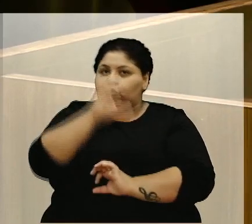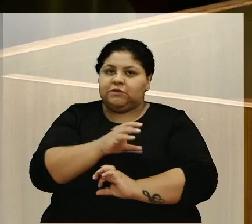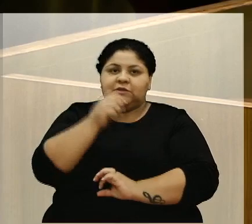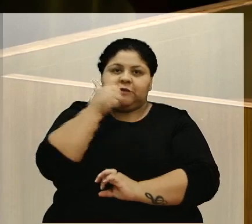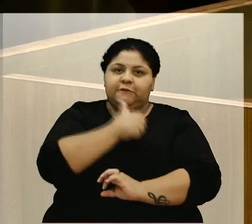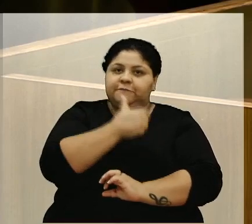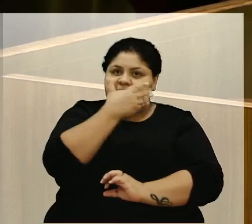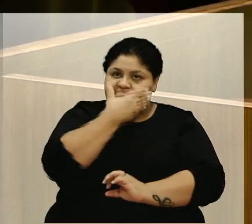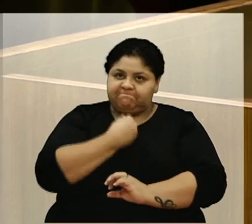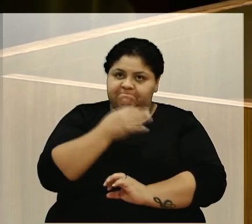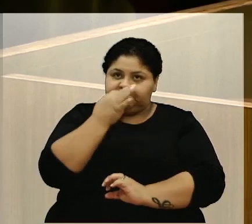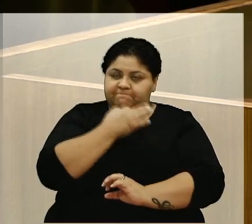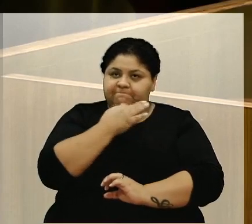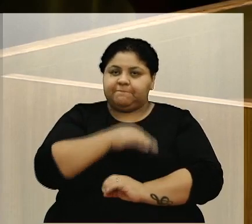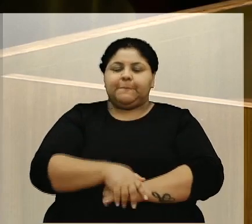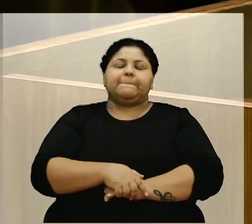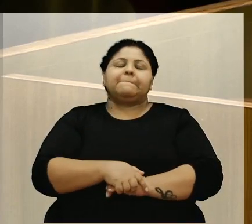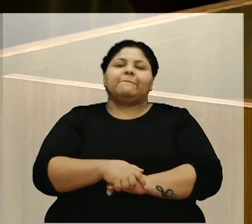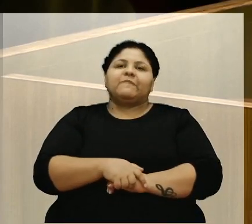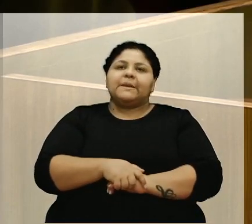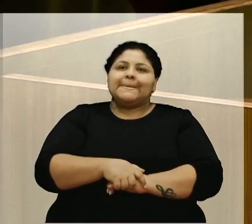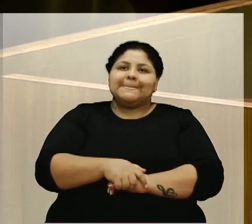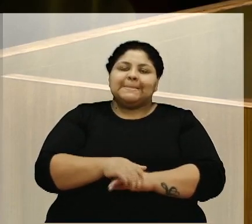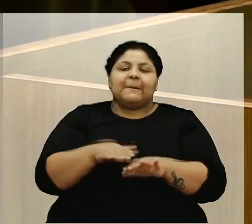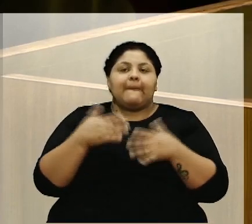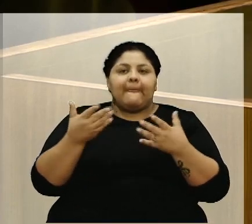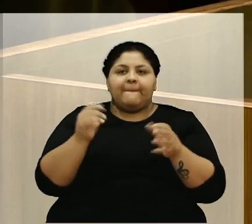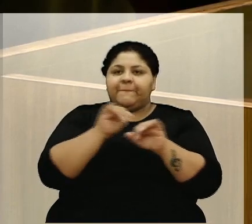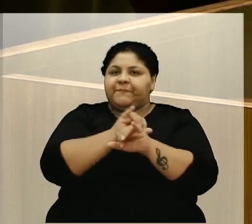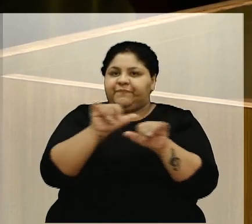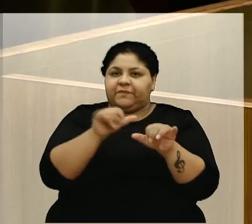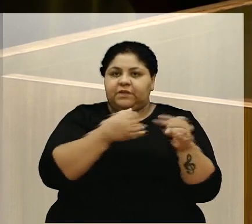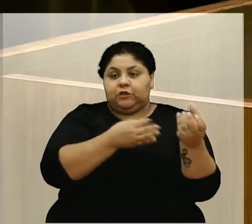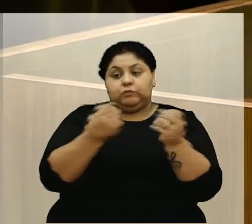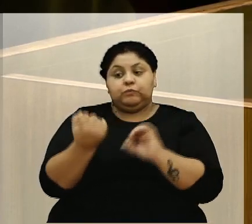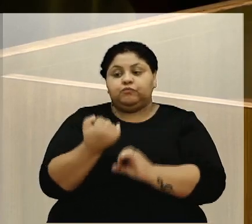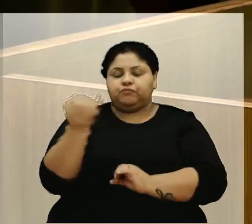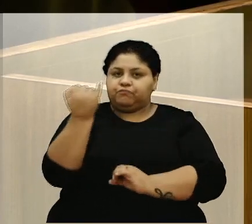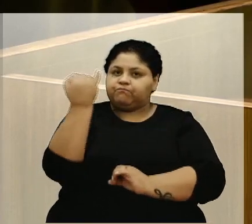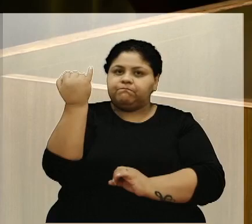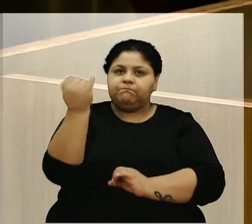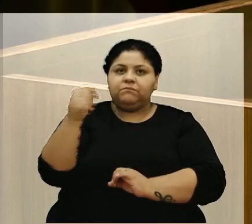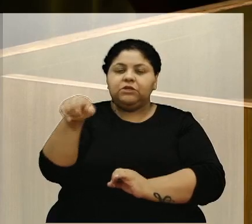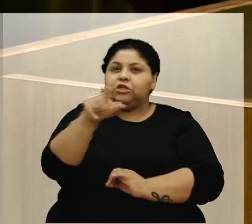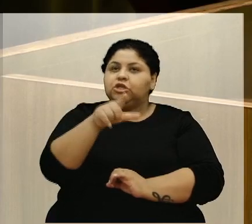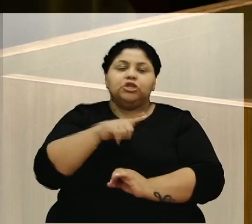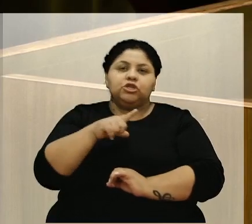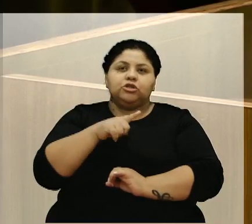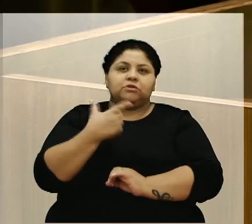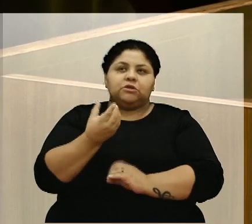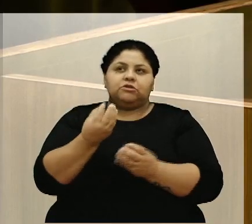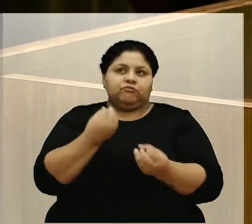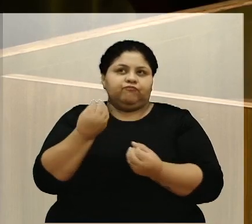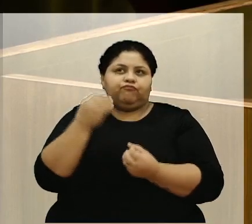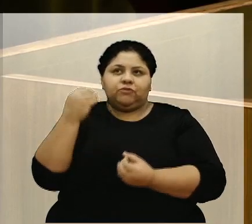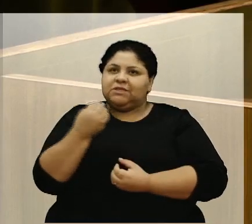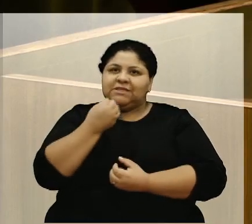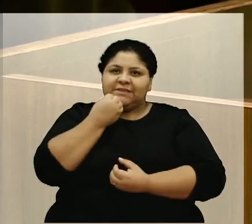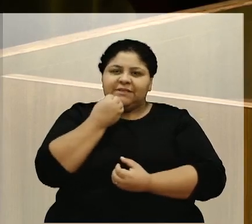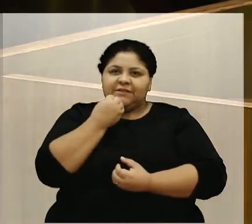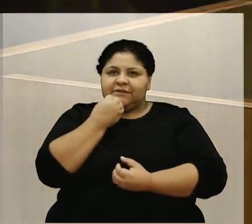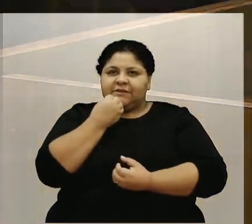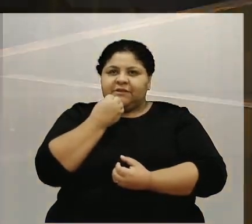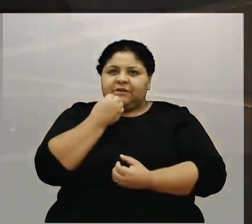cidadã caxiense. Então, essa campanha é muito importante para nós. Nós não tivemos ainda a oportunidade de passar